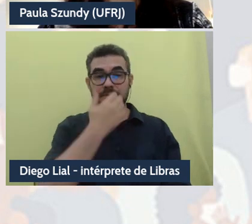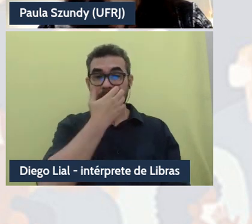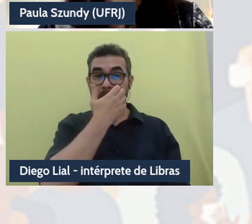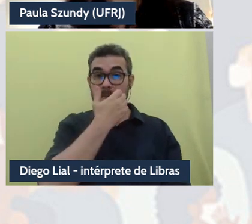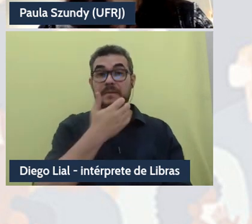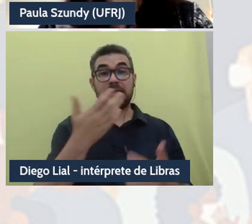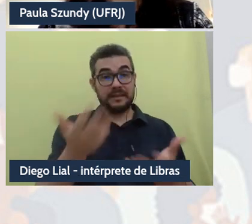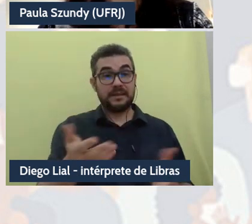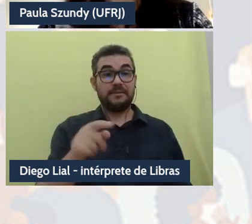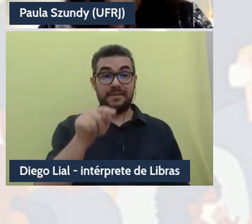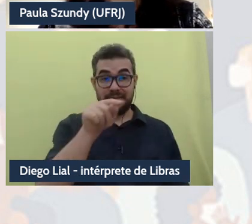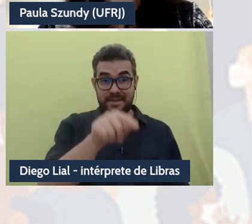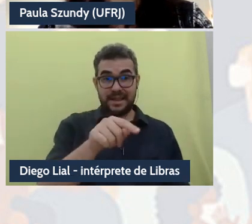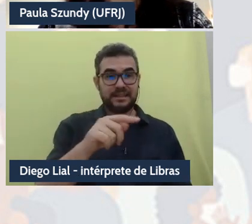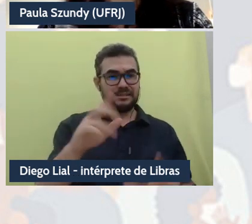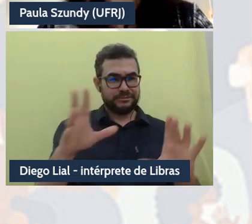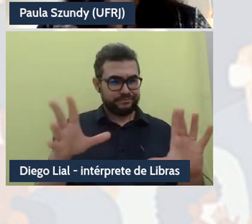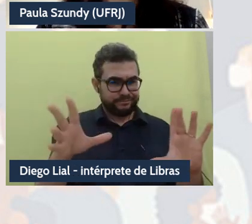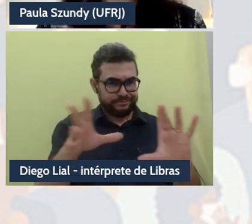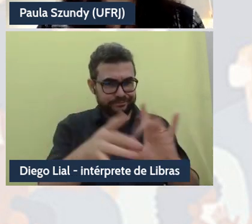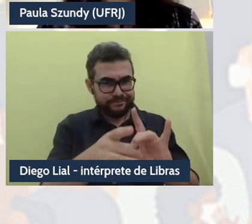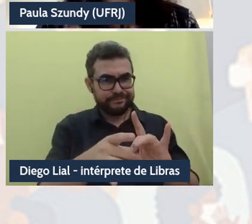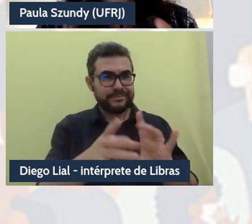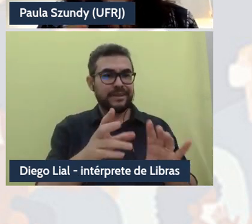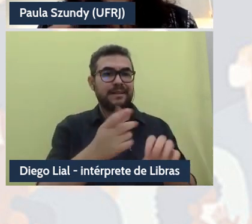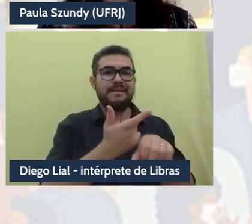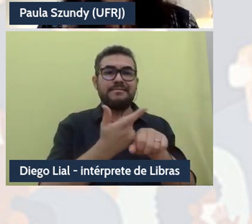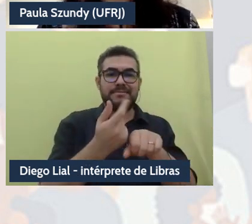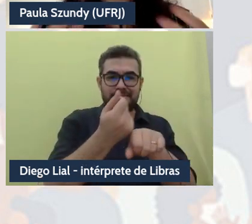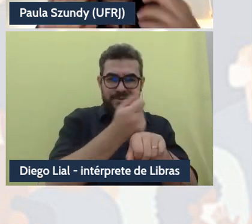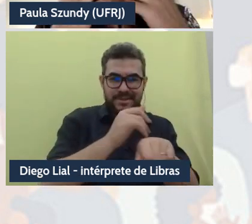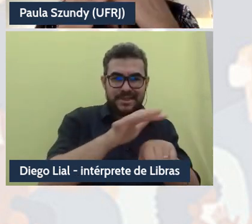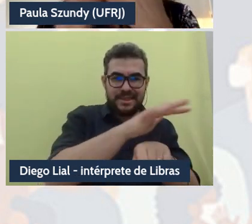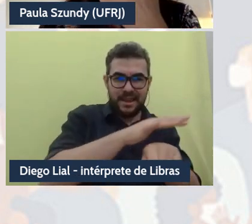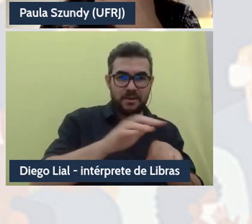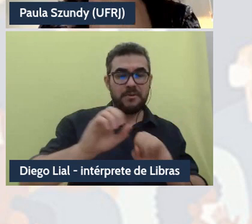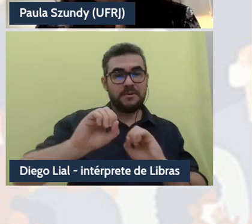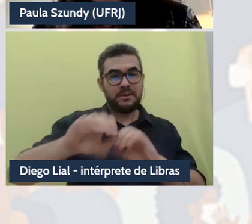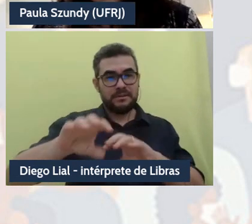da propriedade privada e da liberdade individual, inclusive